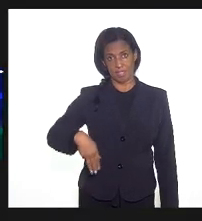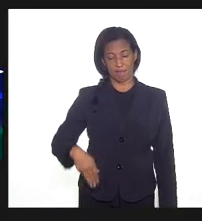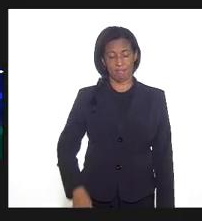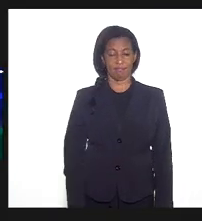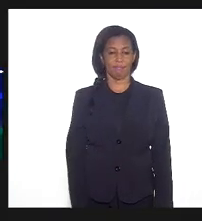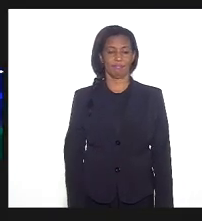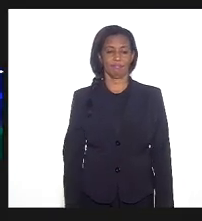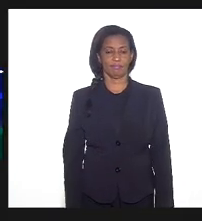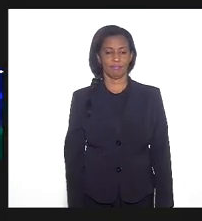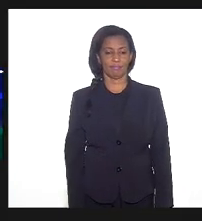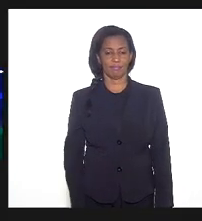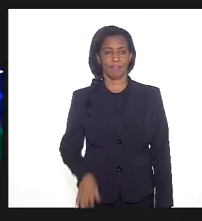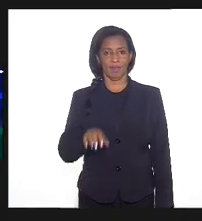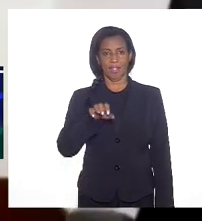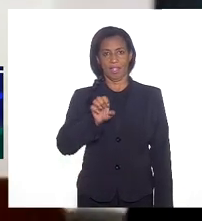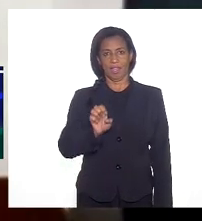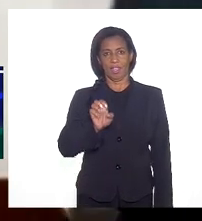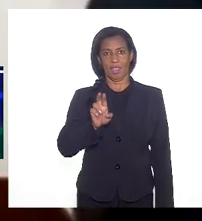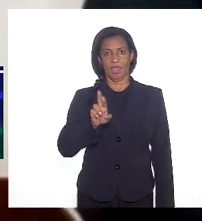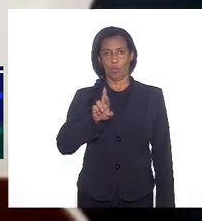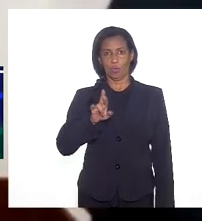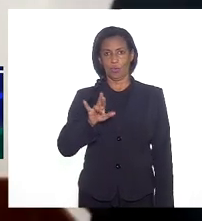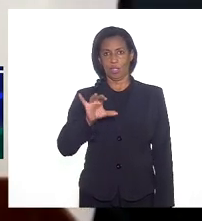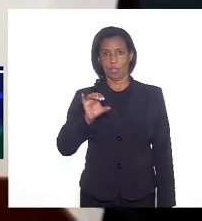deputado Eurico Júnior